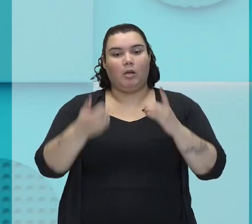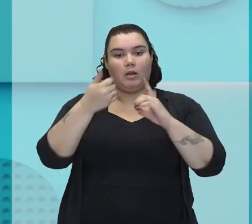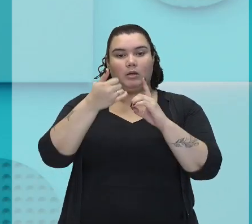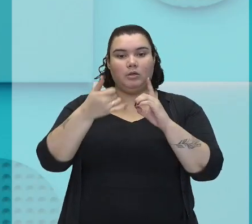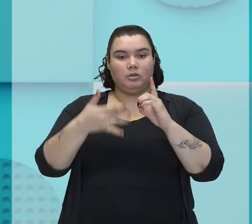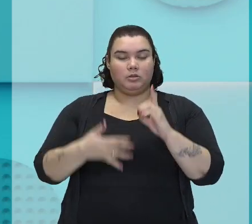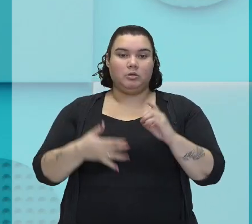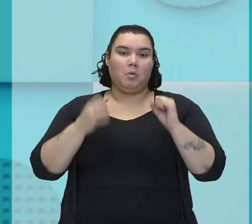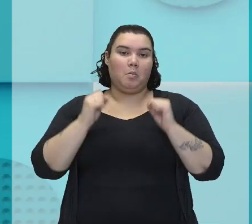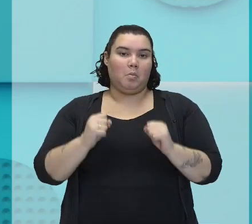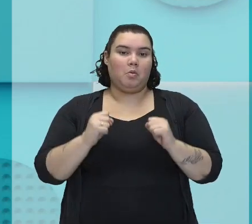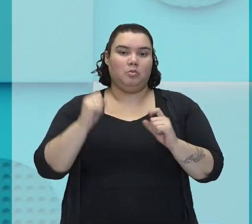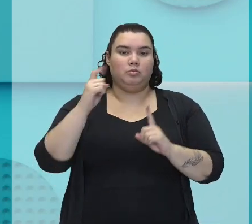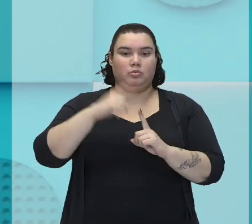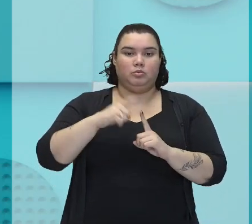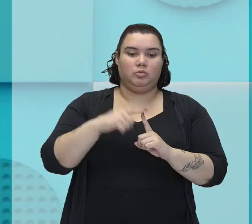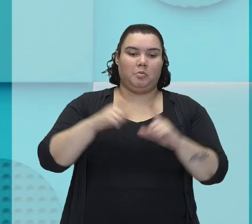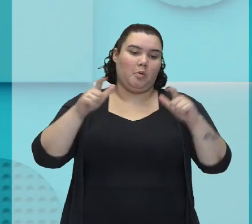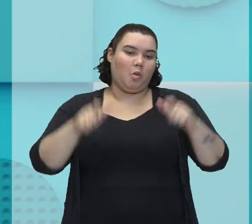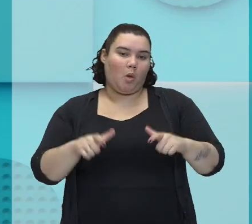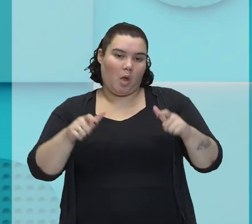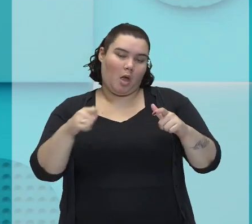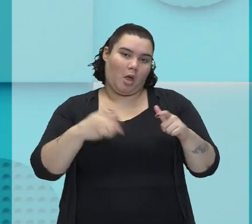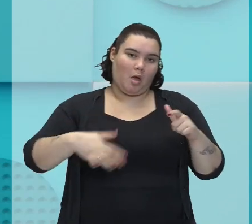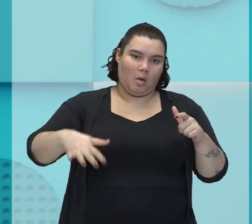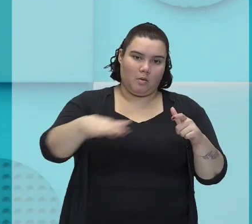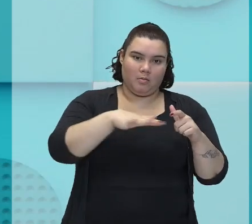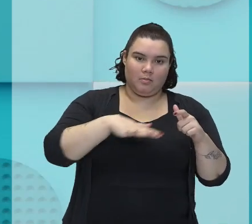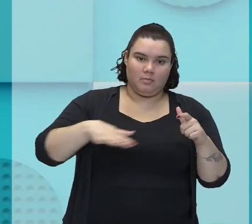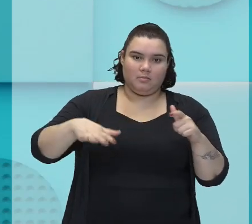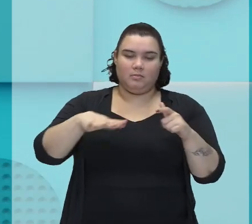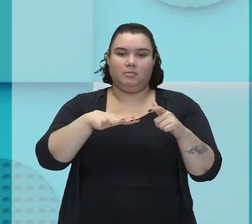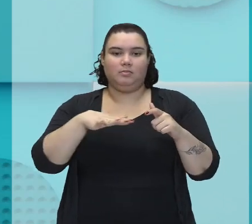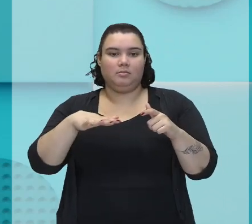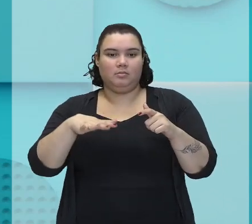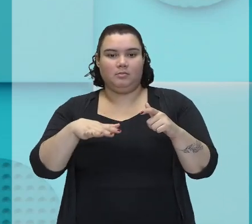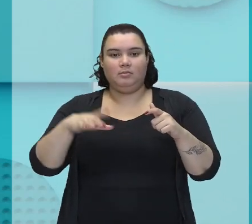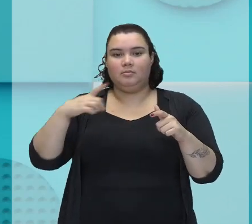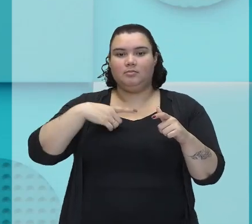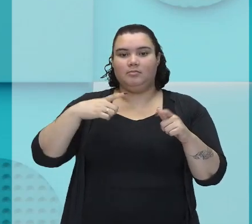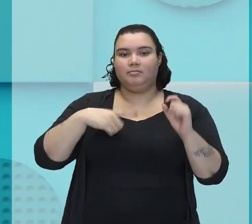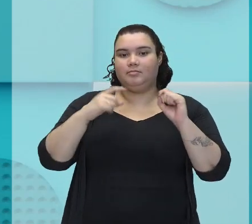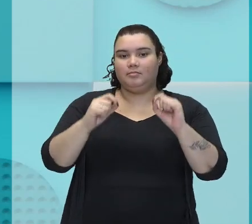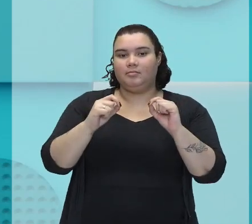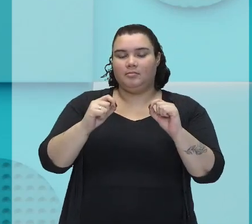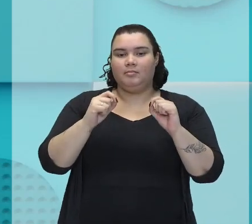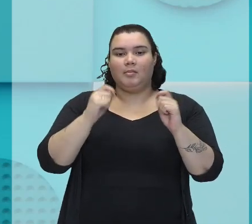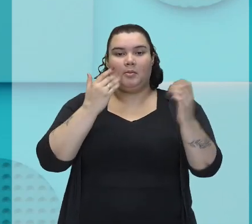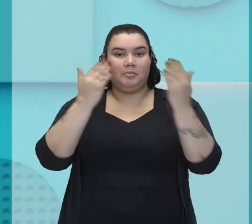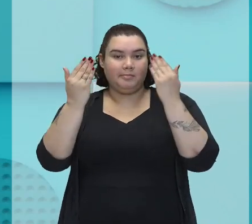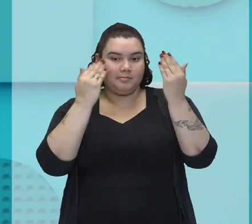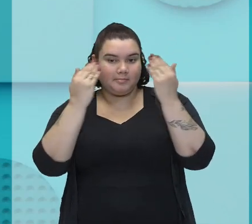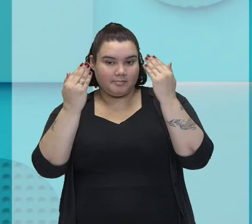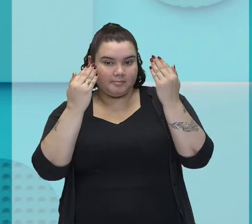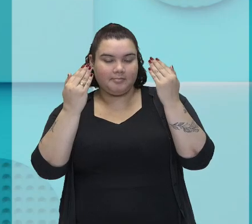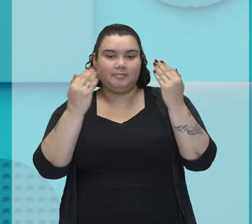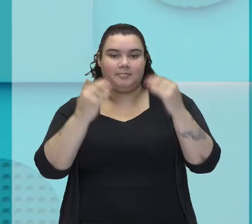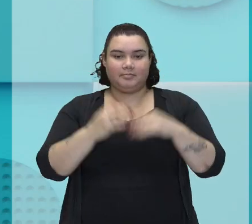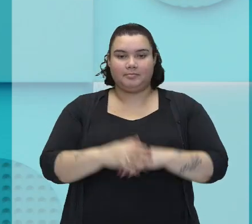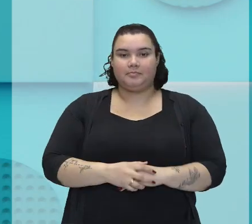descrição física de um espaço real ou então psicológico, certinho? Vamos à